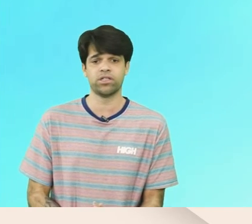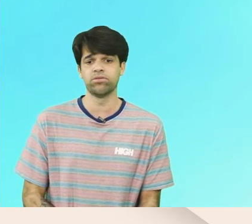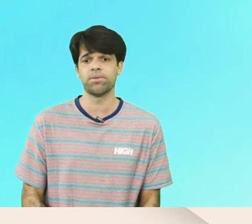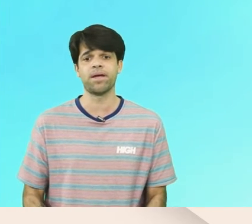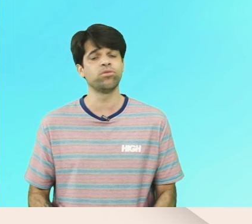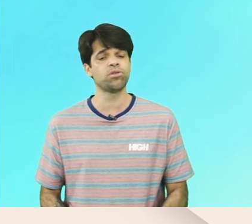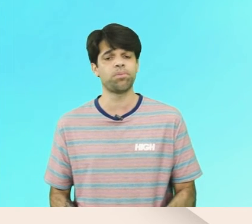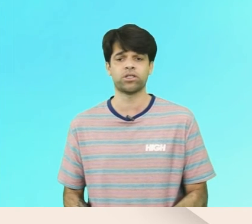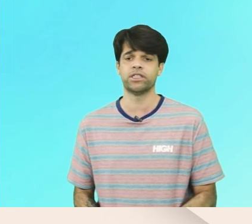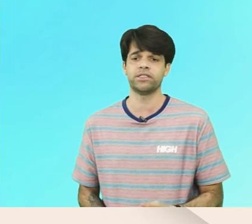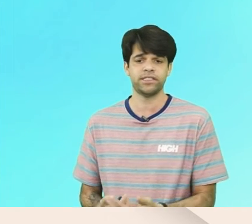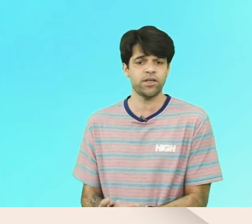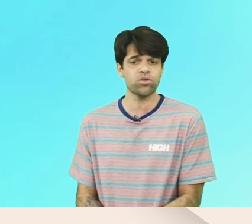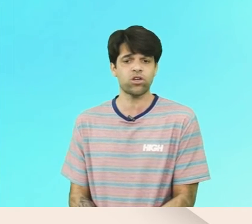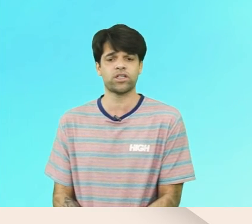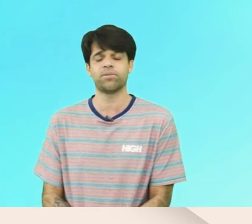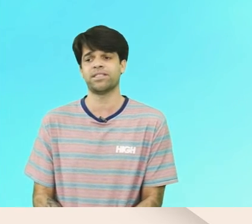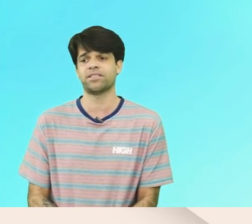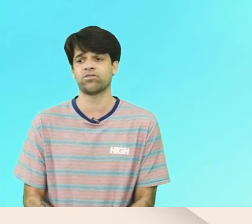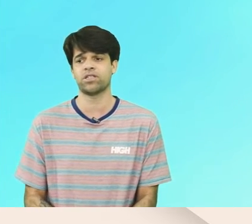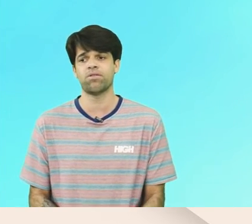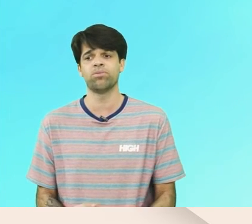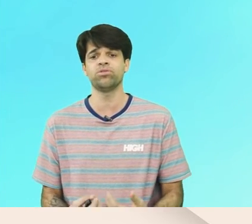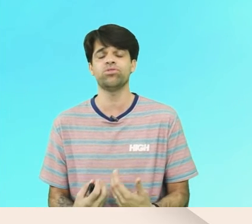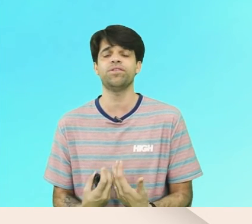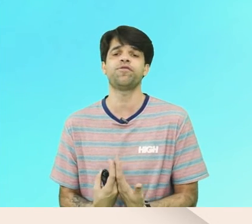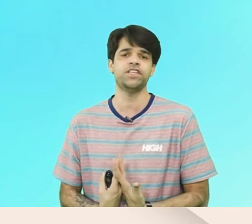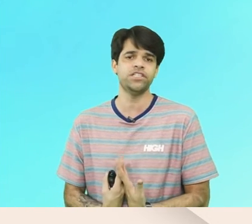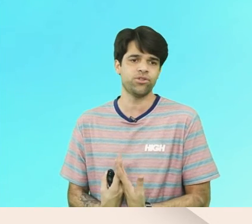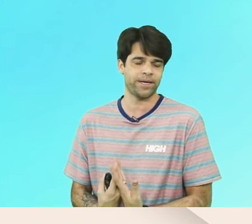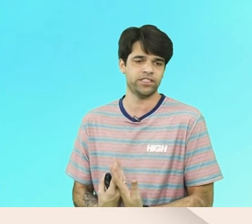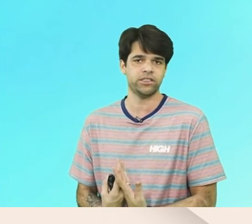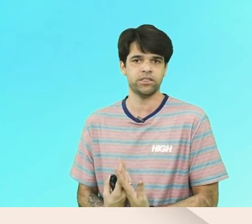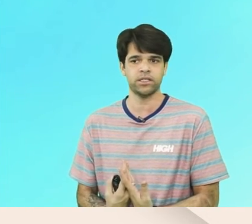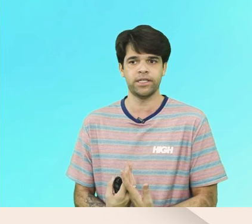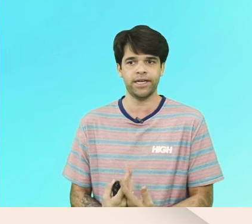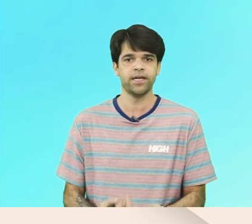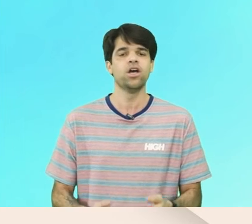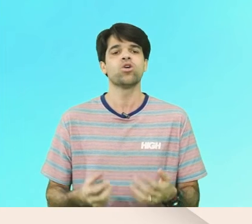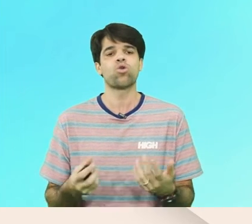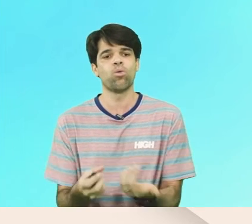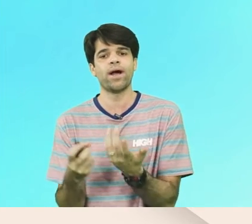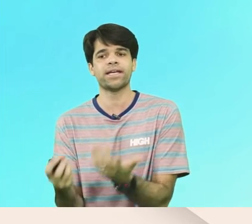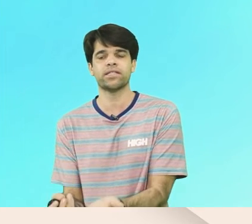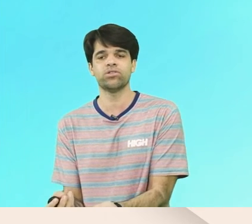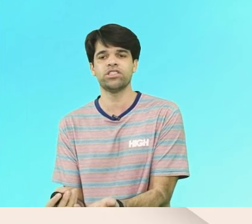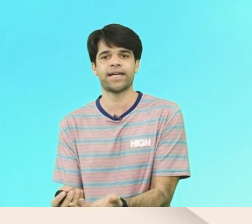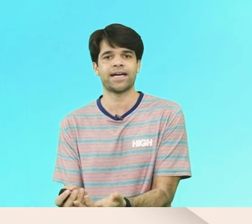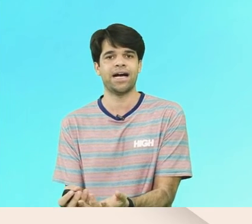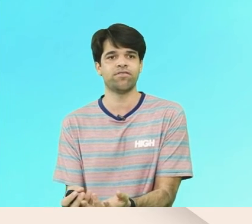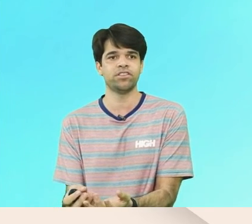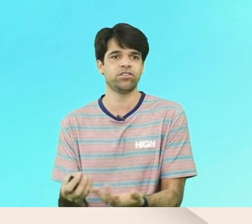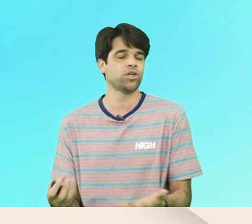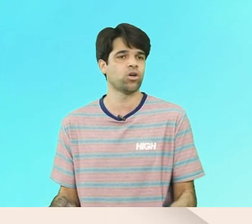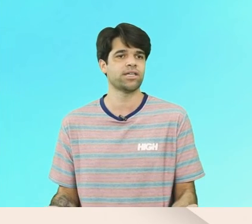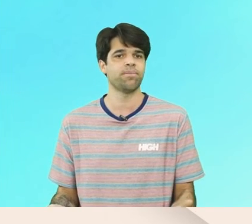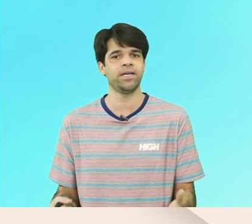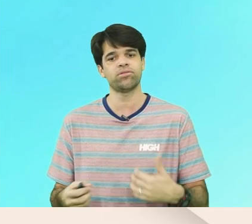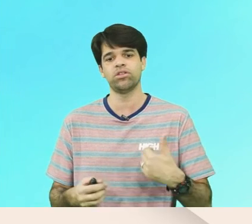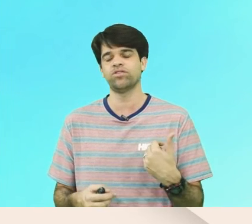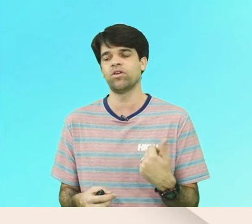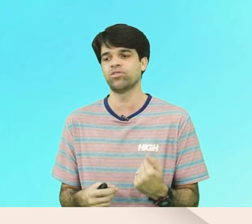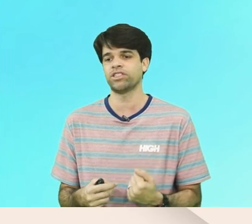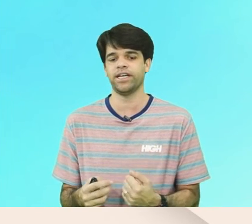Cronograma de execução também é muito importante. Sem um cronograma de execução é muito difícil para a gente entender como é que teus entregáveis e